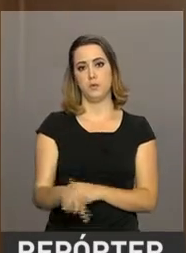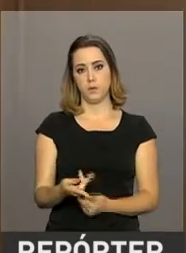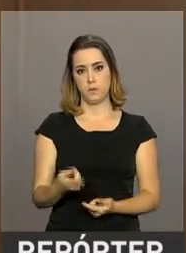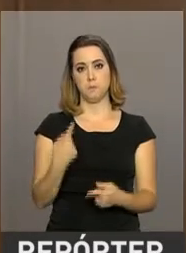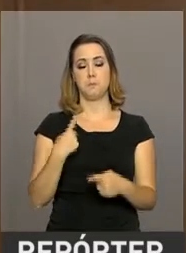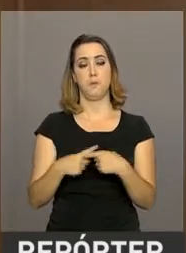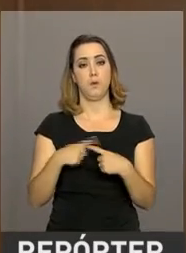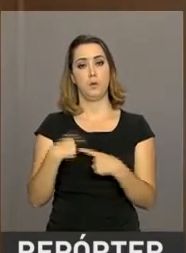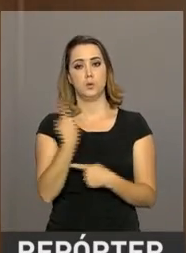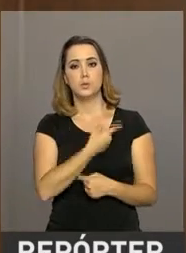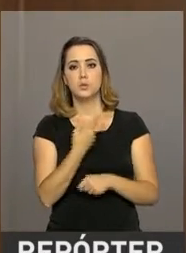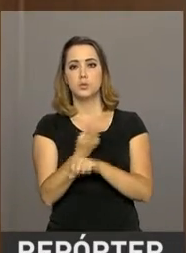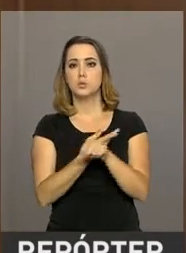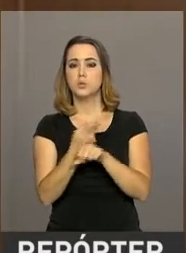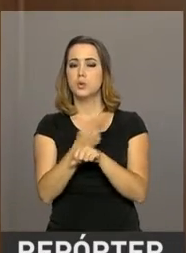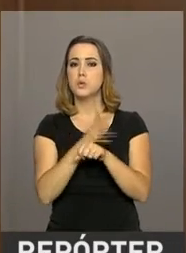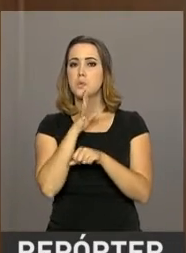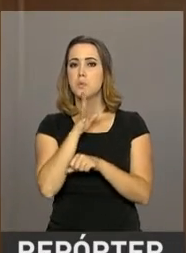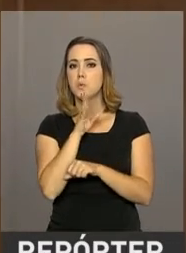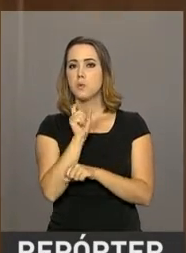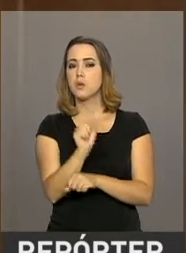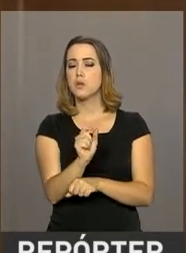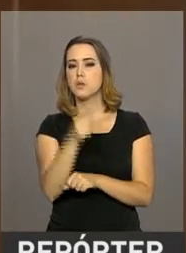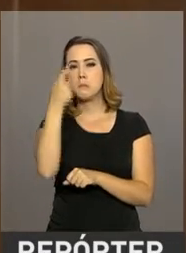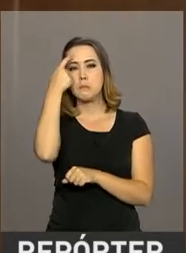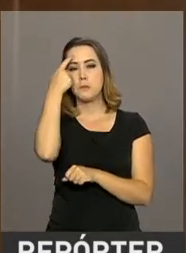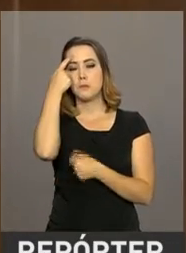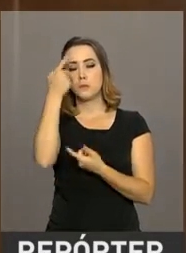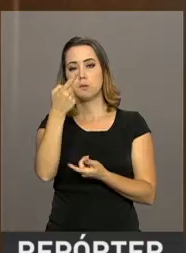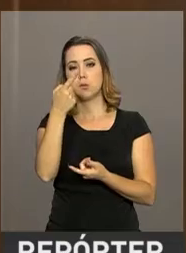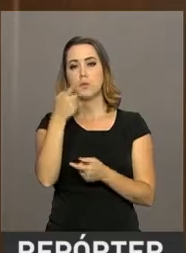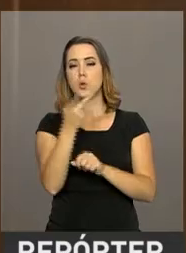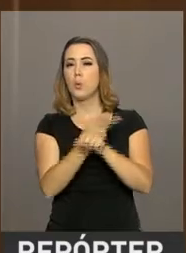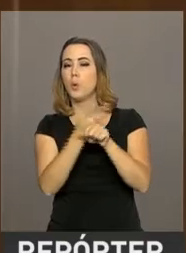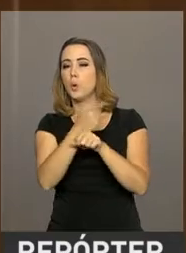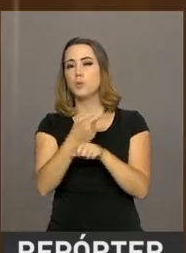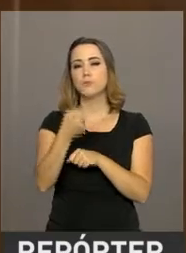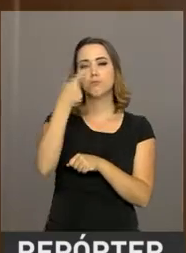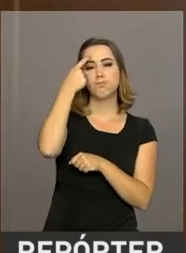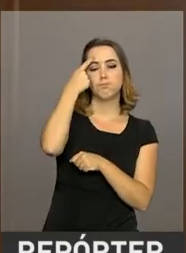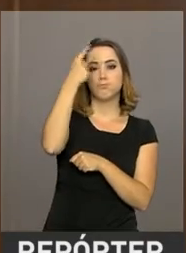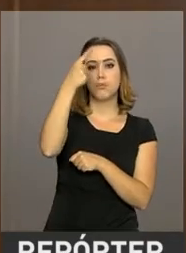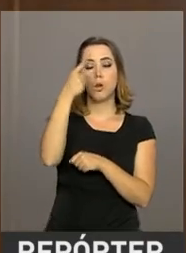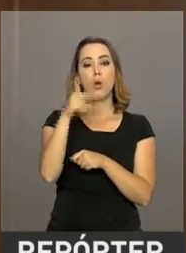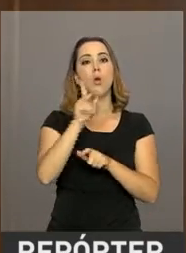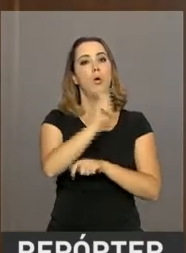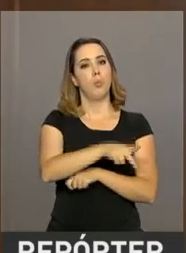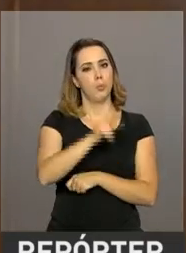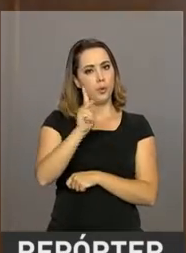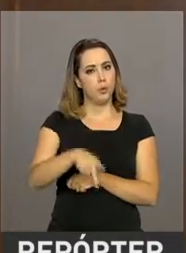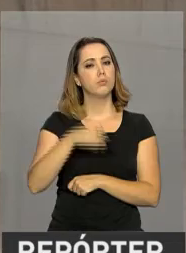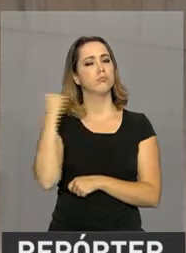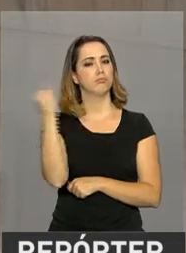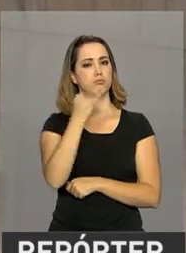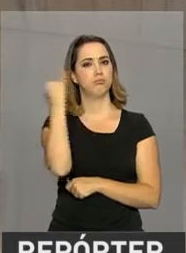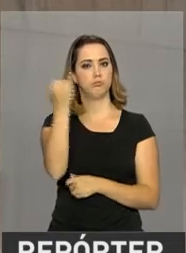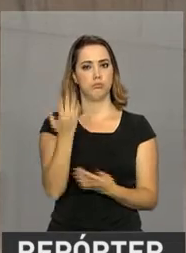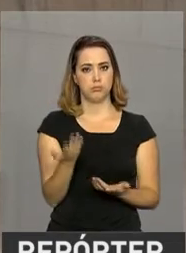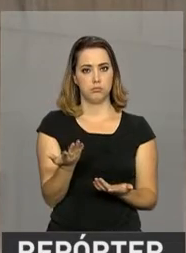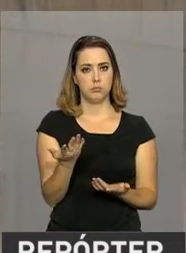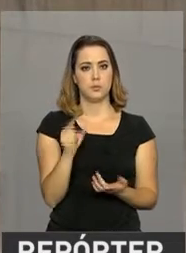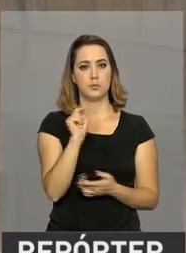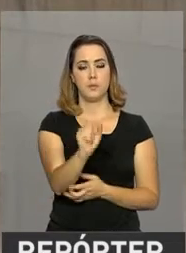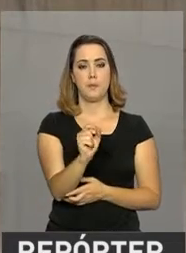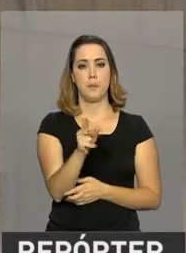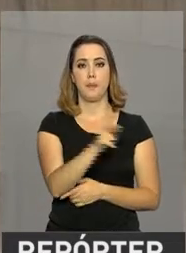nós buscamos conhecimento, por certo, quando vai se buscar conhecimento, a academia é absolutamente indispensável. O